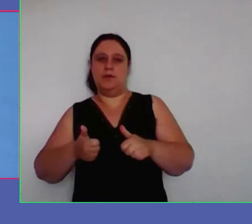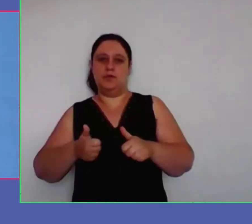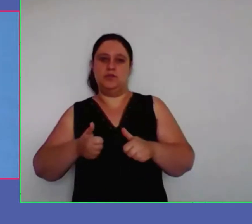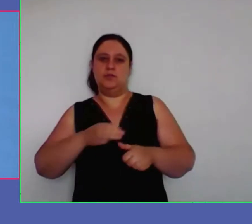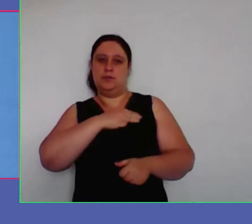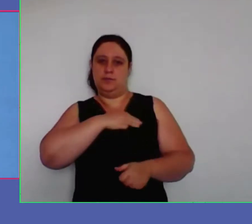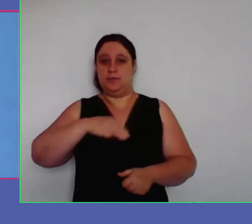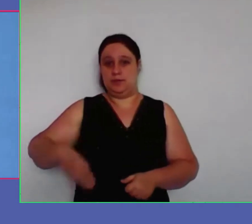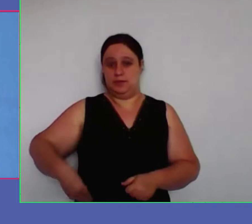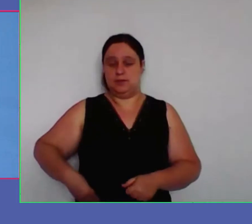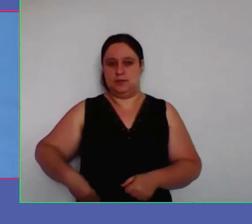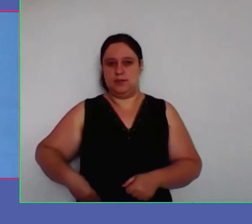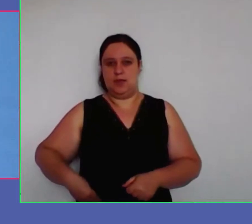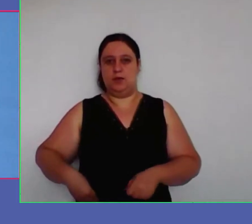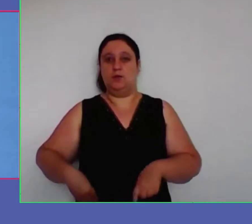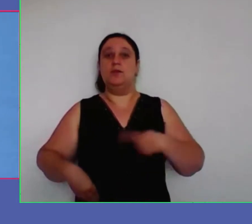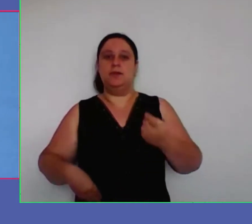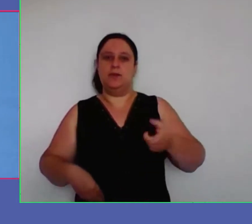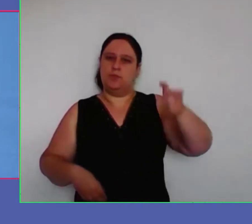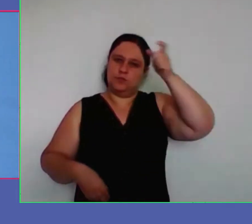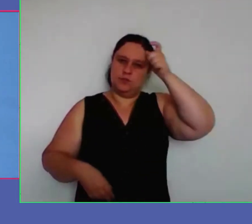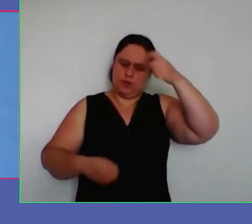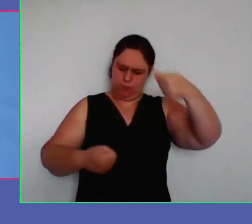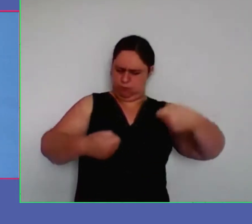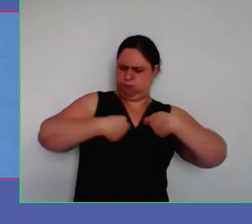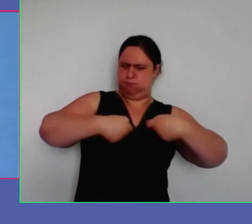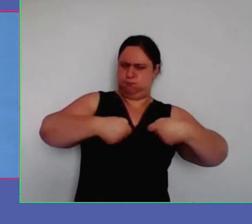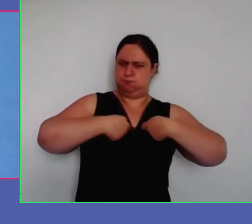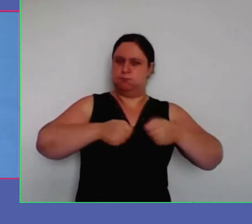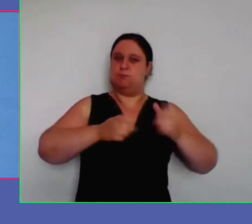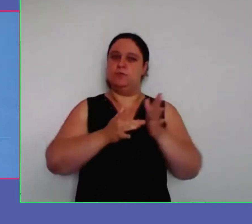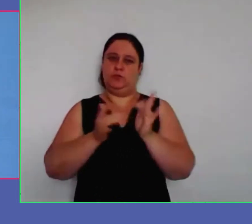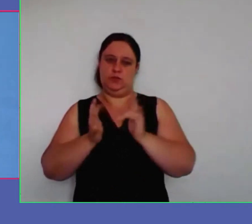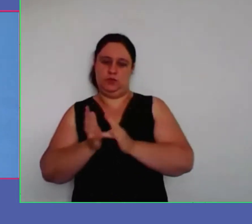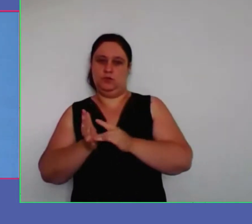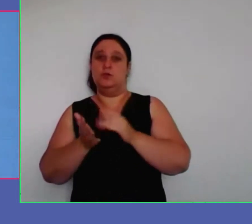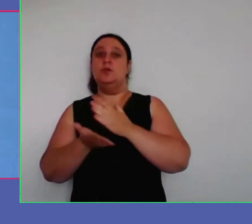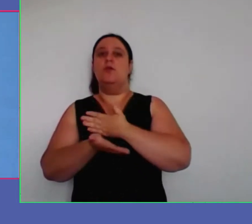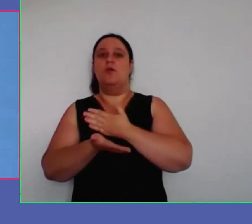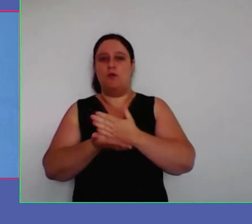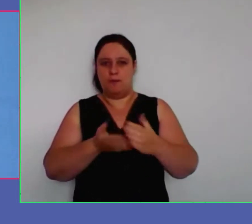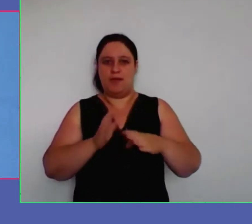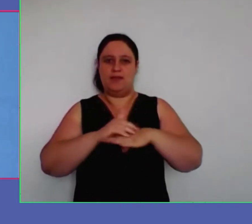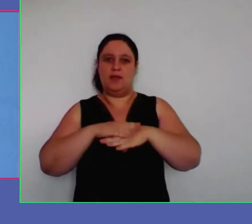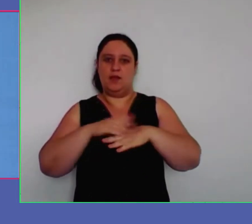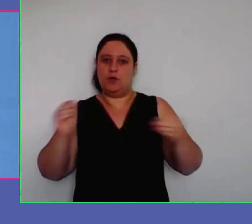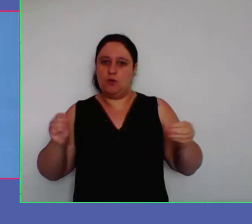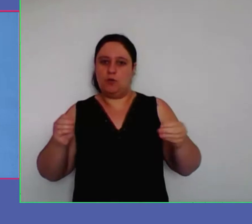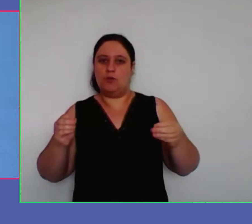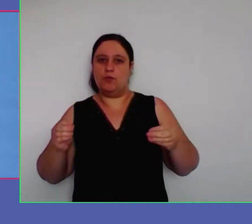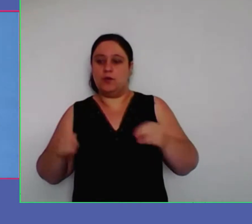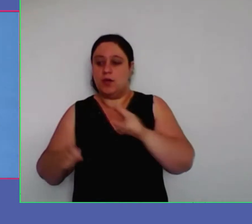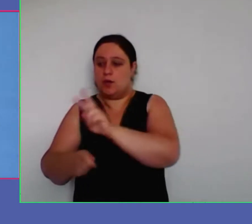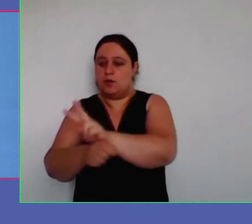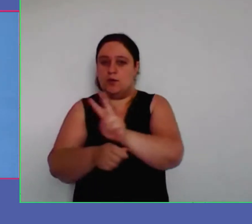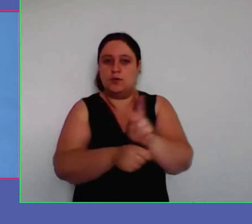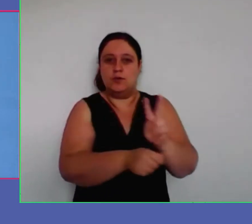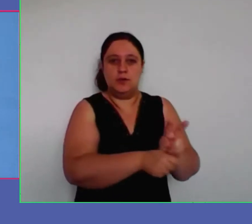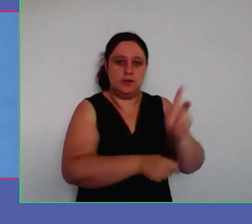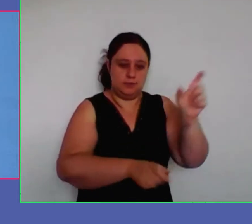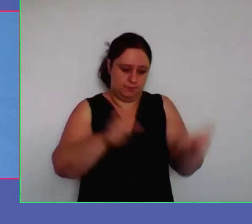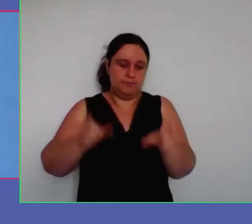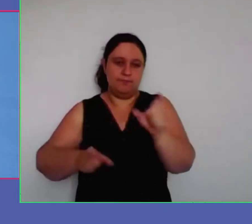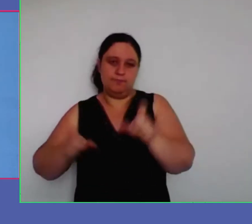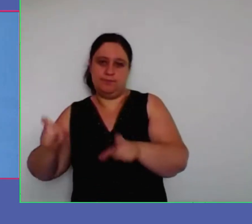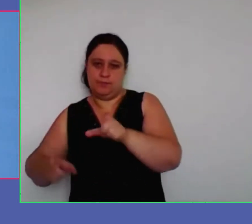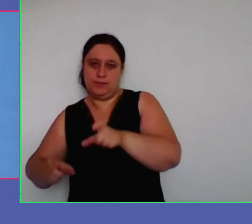diabo. E assim ele começa fazendo curas, resgatando pessoas desse mundo que é dominado